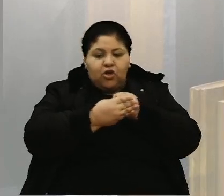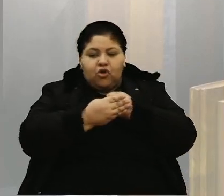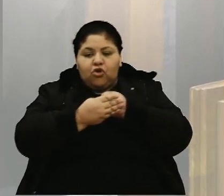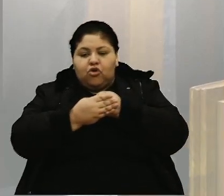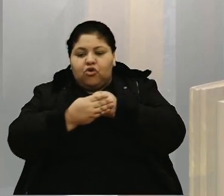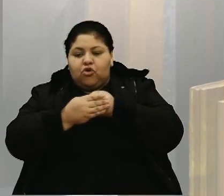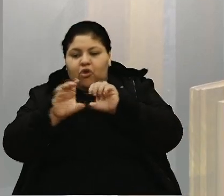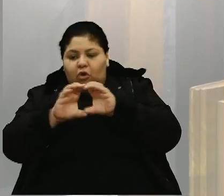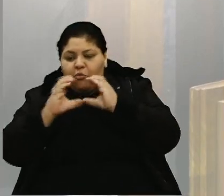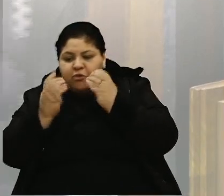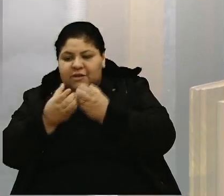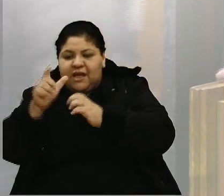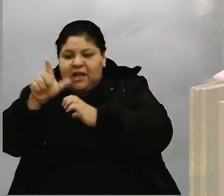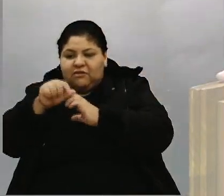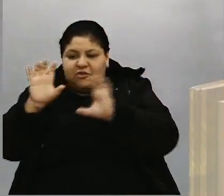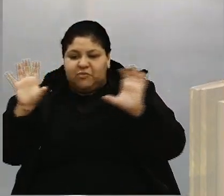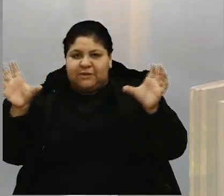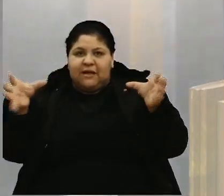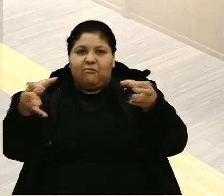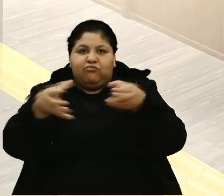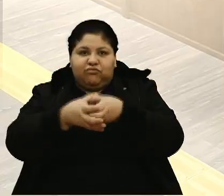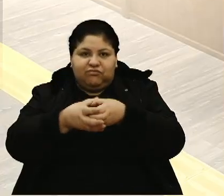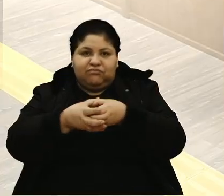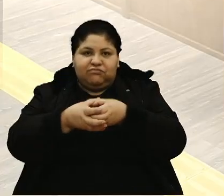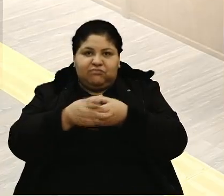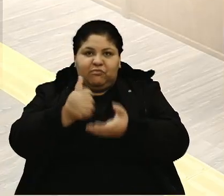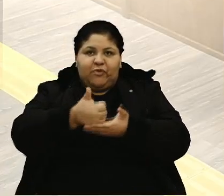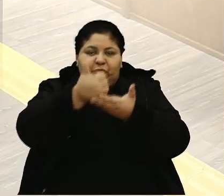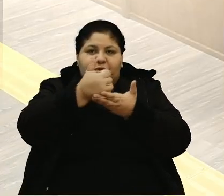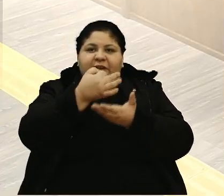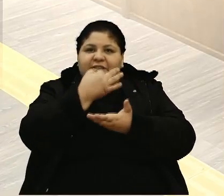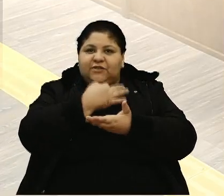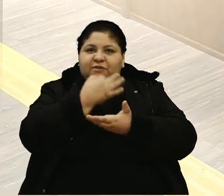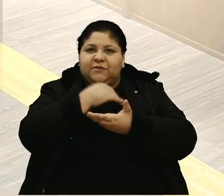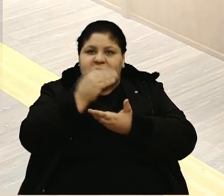prol da Caxias do Sul. Muito obrigado. Declaração de líder.